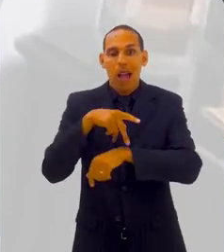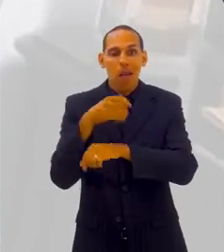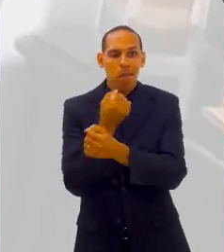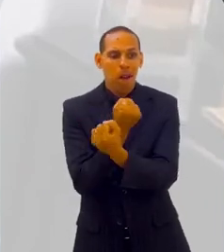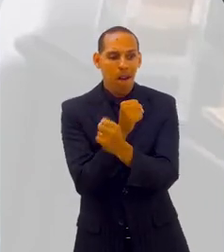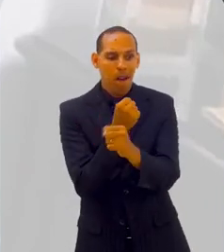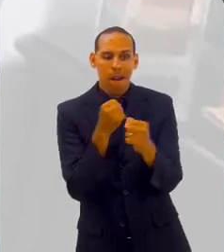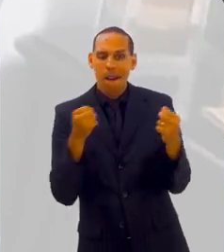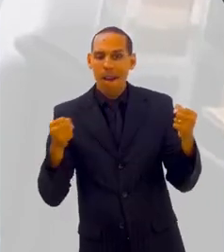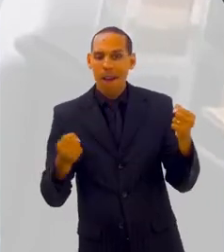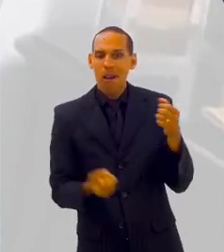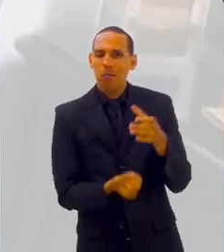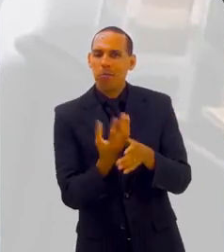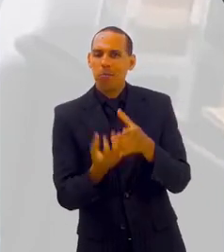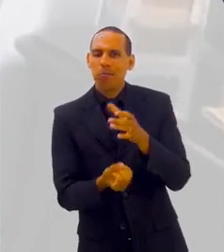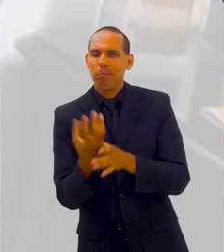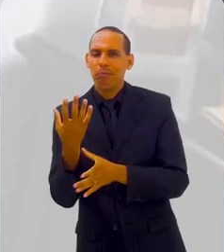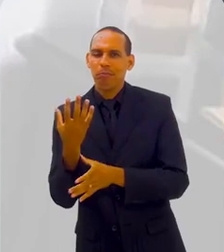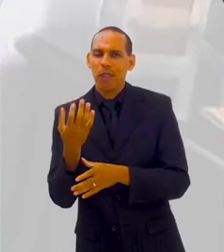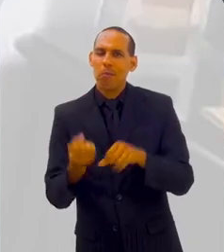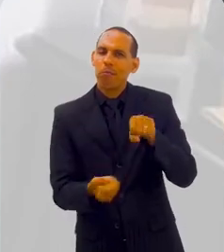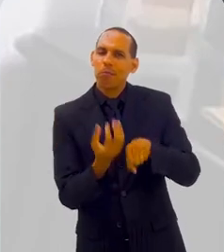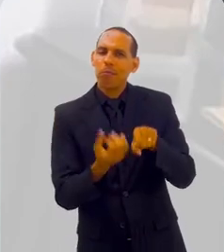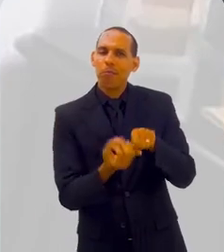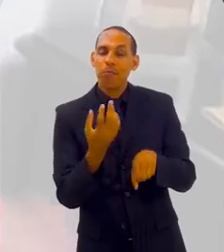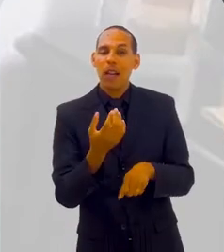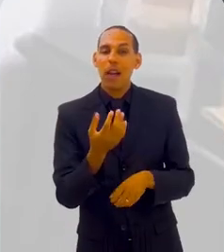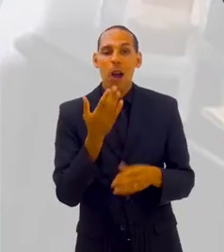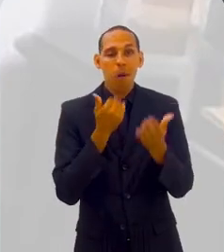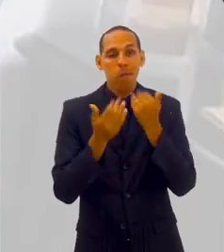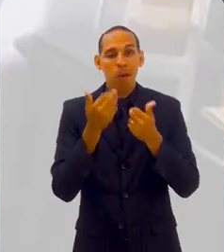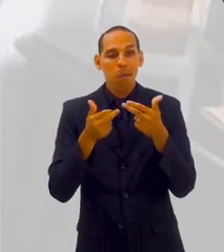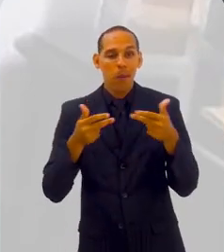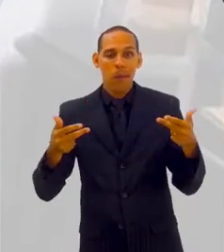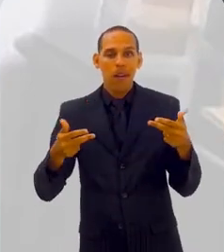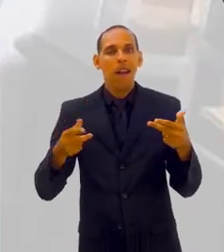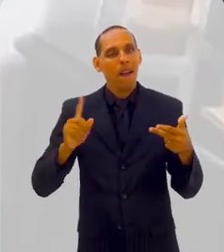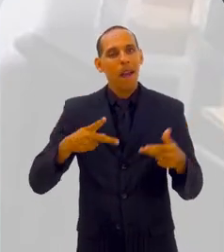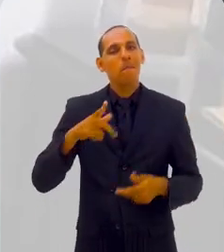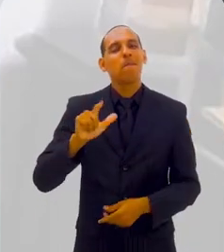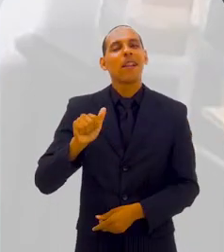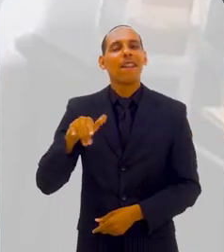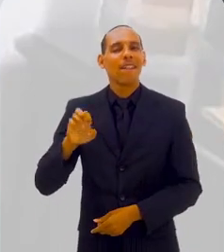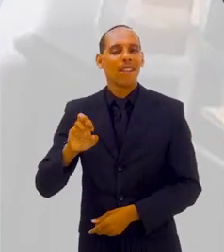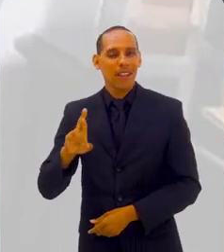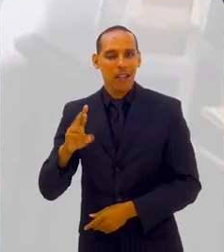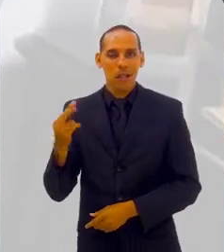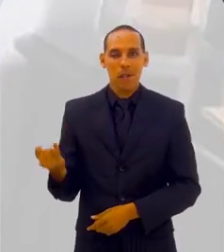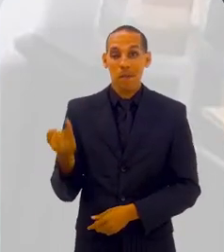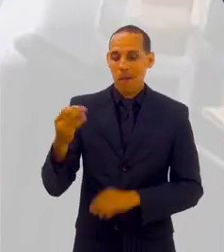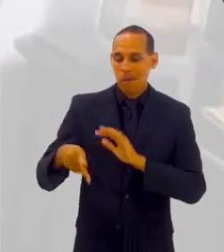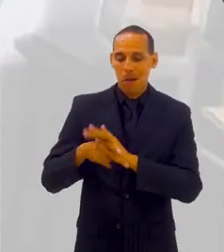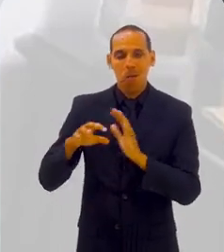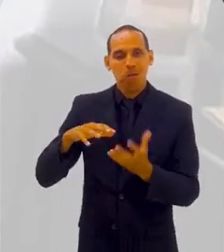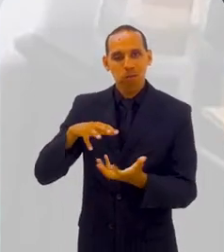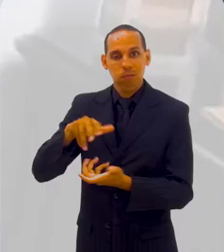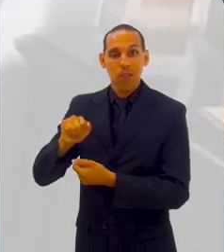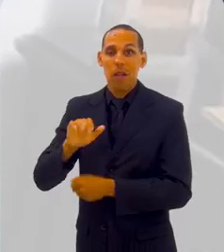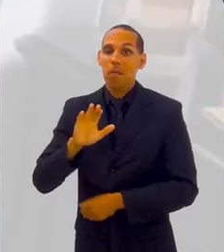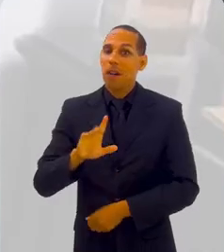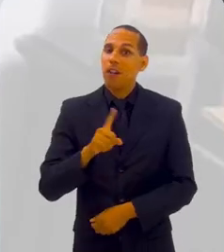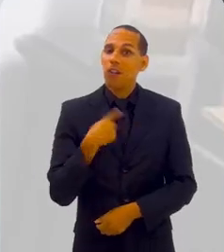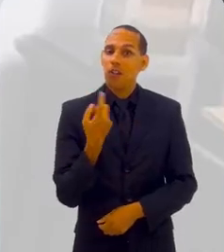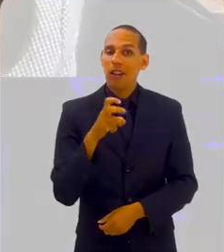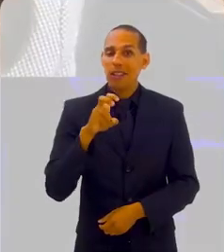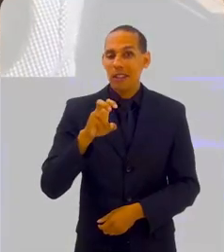enorme, que é um grande produtor de alimentos, né? Que é um player muito importante nesse mundo, na verdade, nós temos